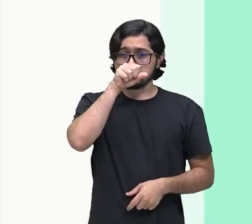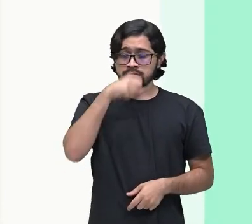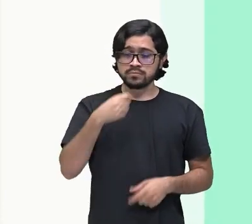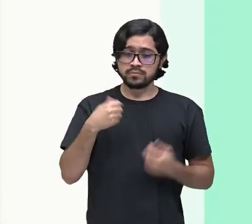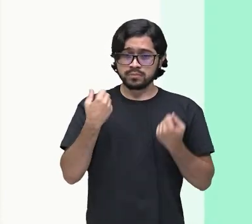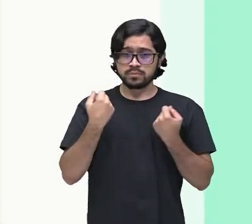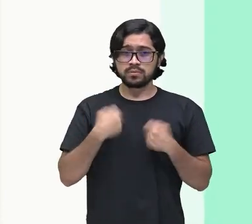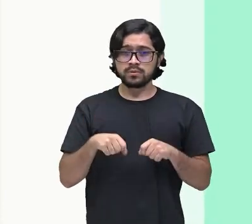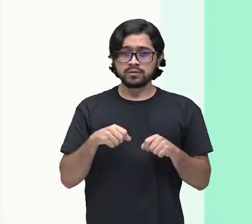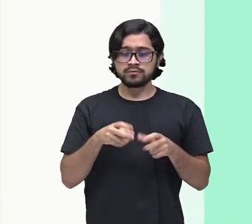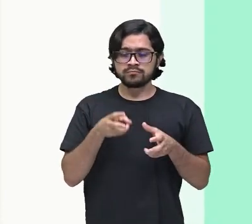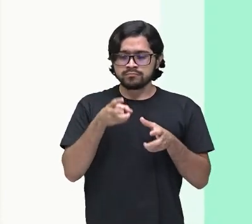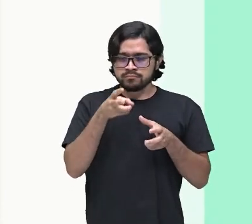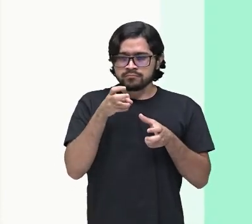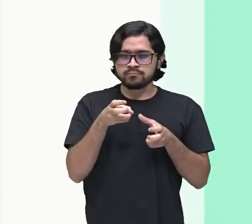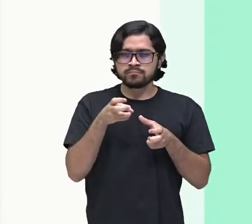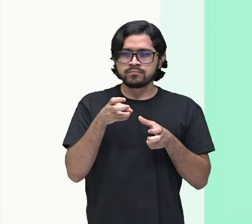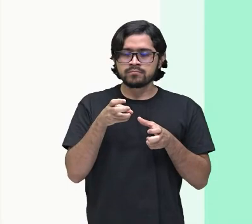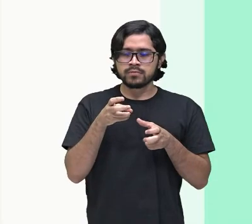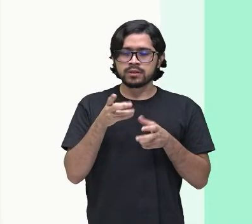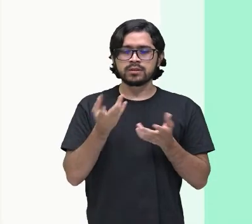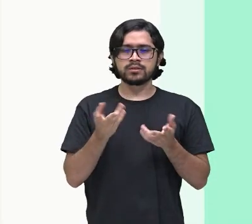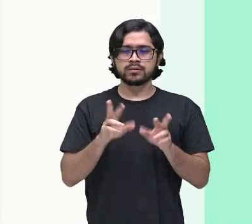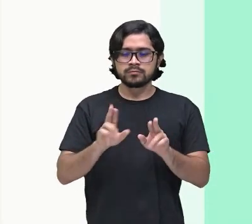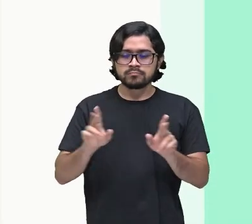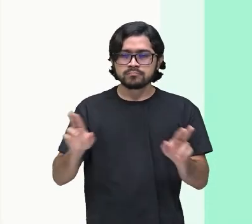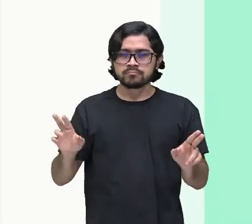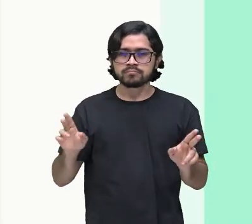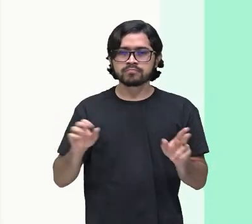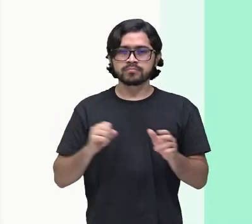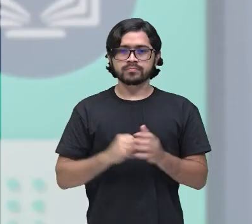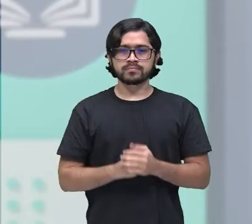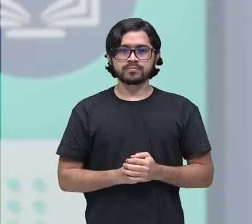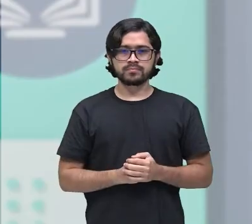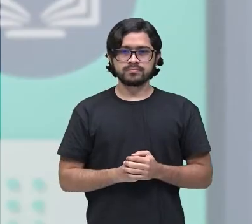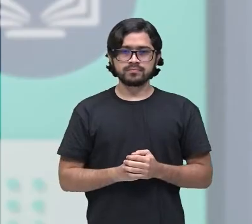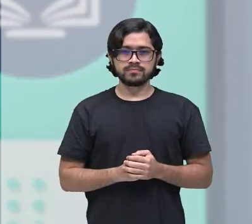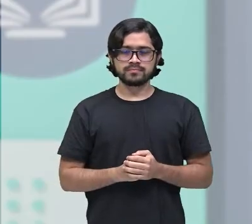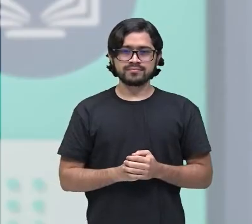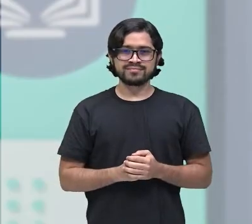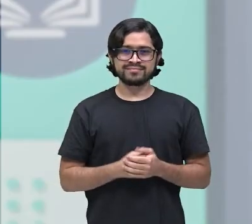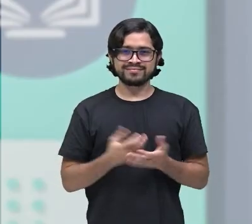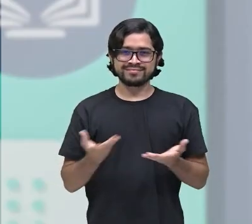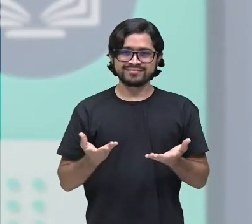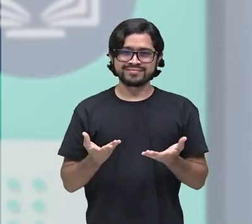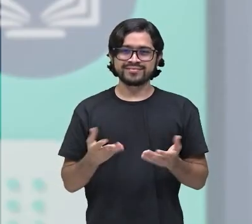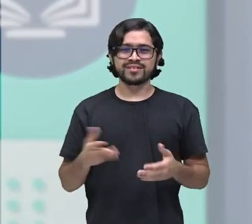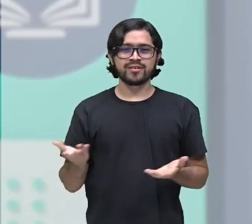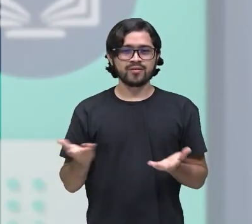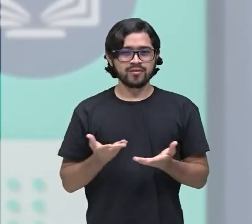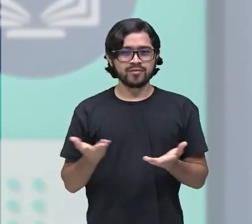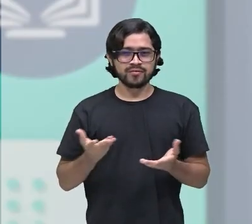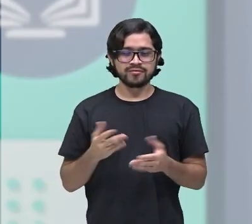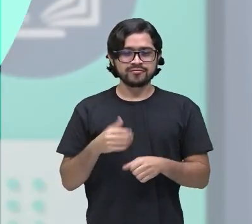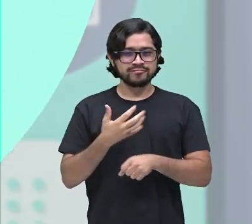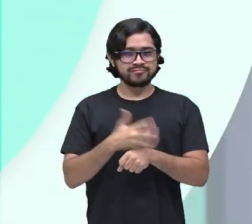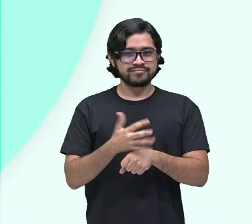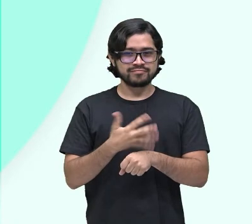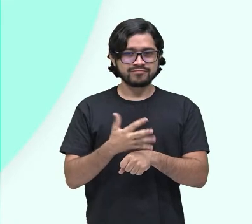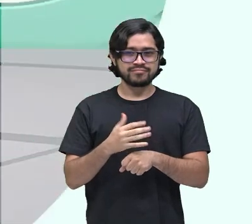ser percebidos e distinguidos, certo? Então, gente, esse foi o nosso